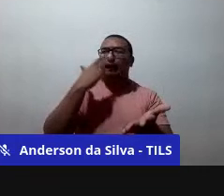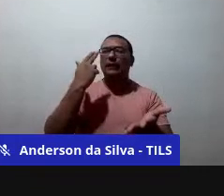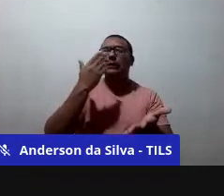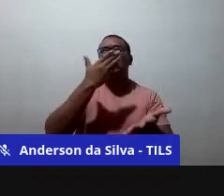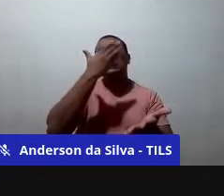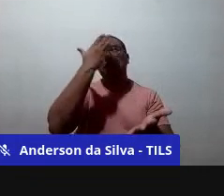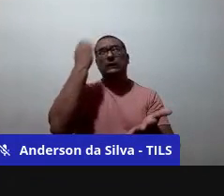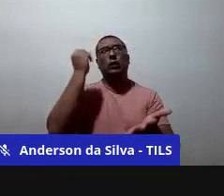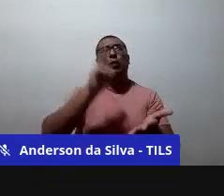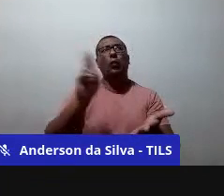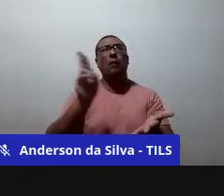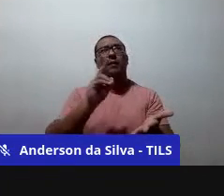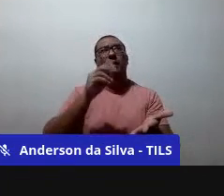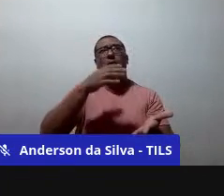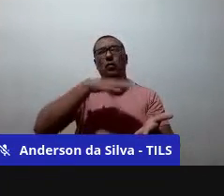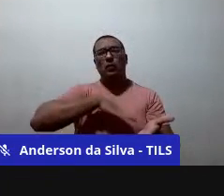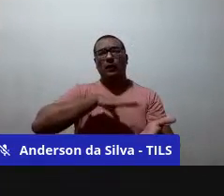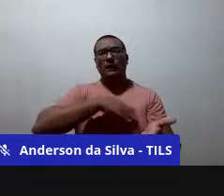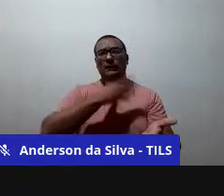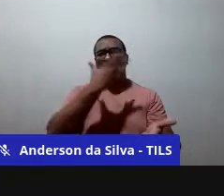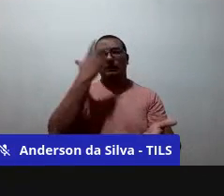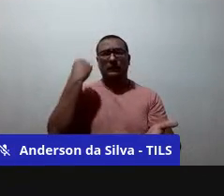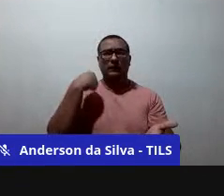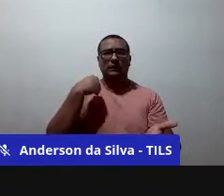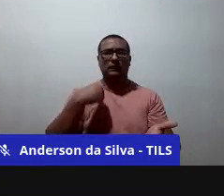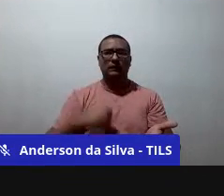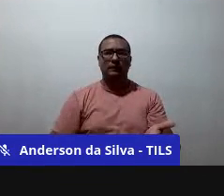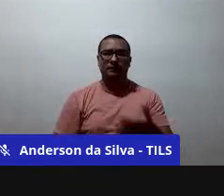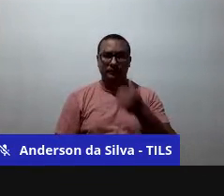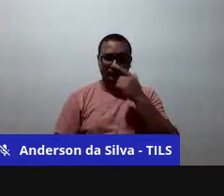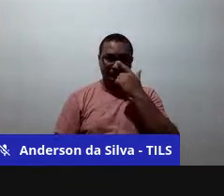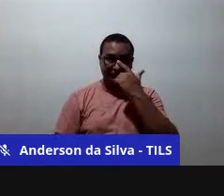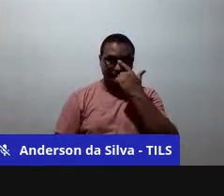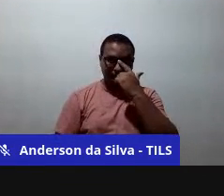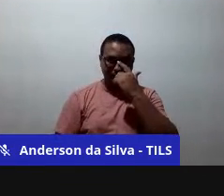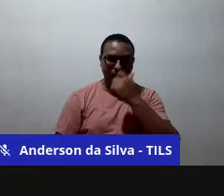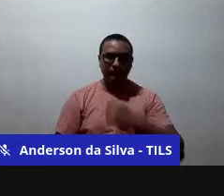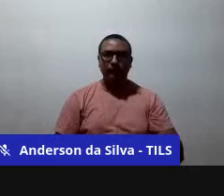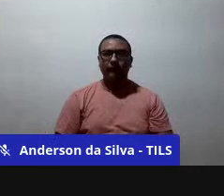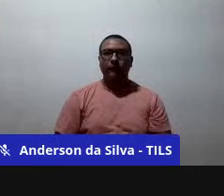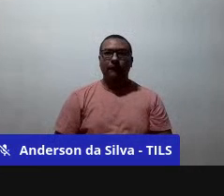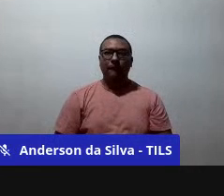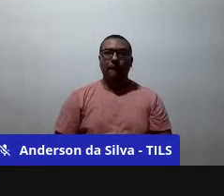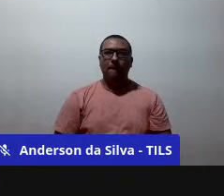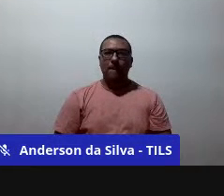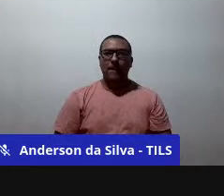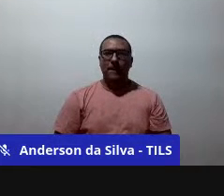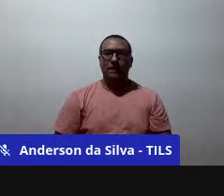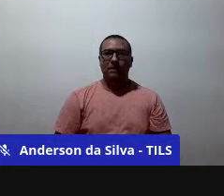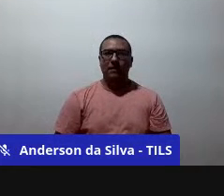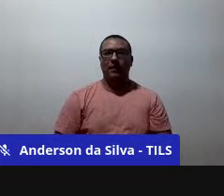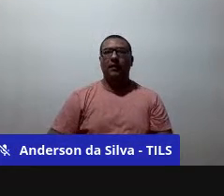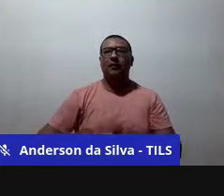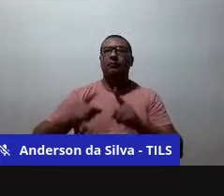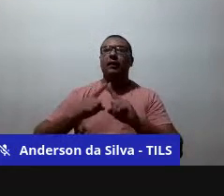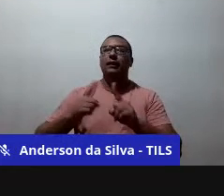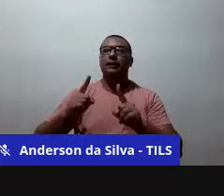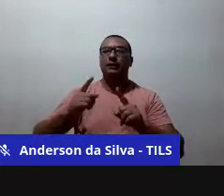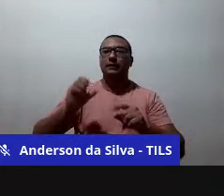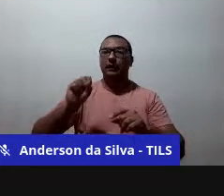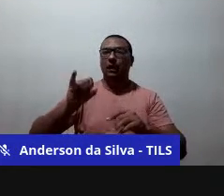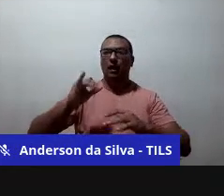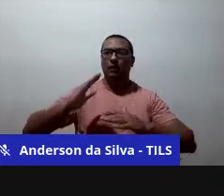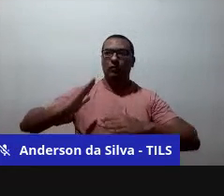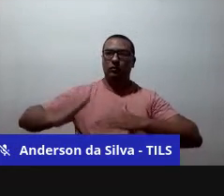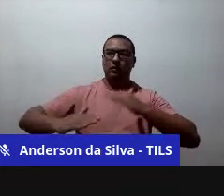livro em português, mas em inglês chama The Craftsman. E ele fala que quando a evolução